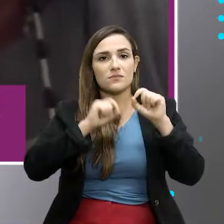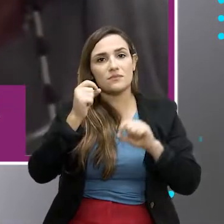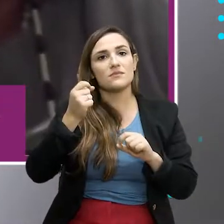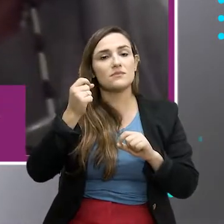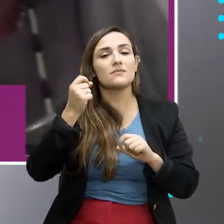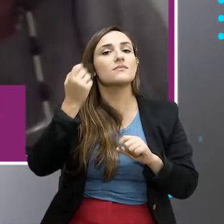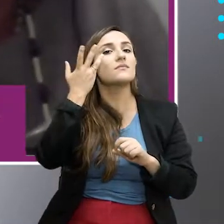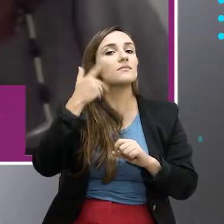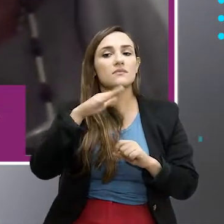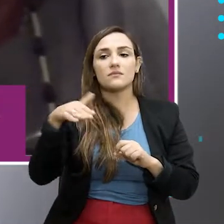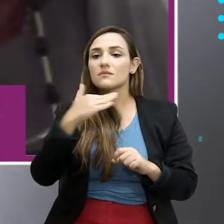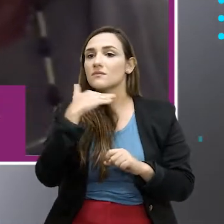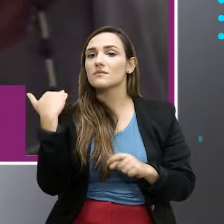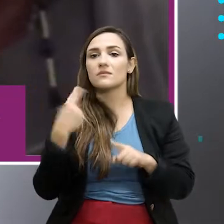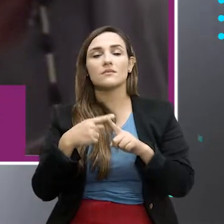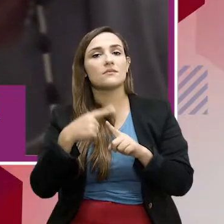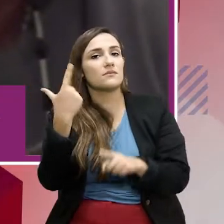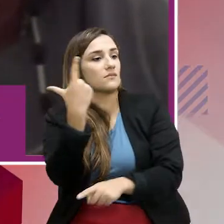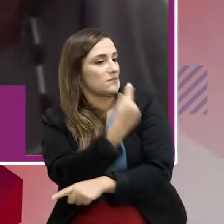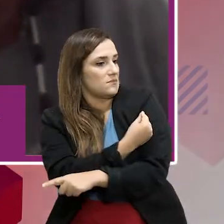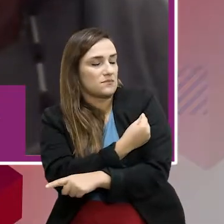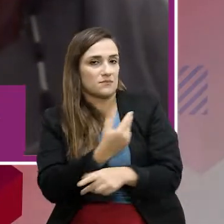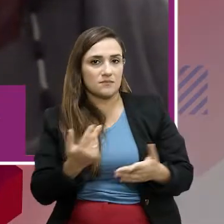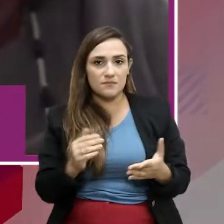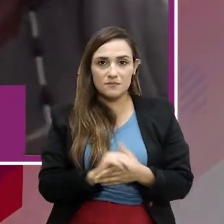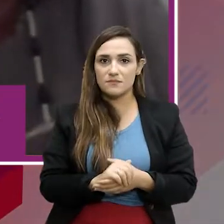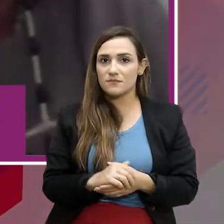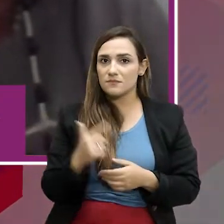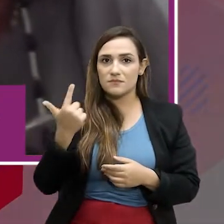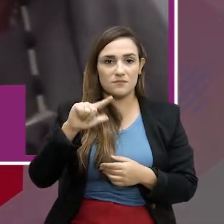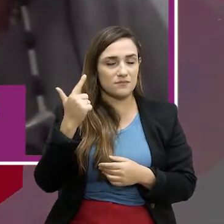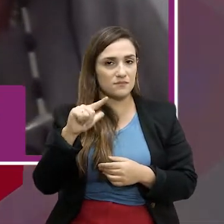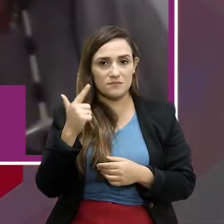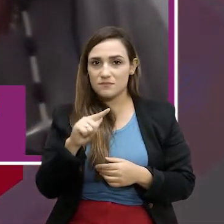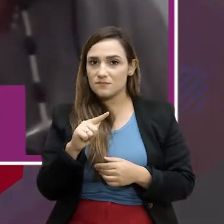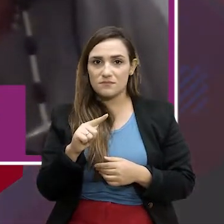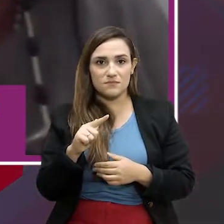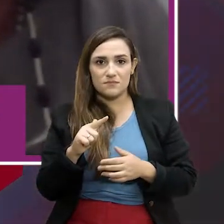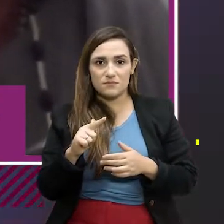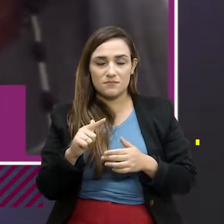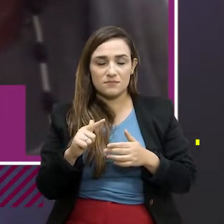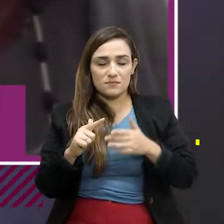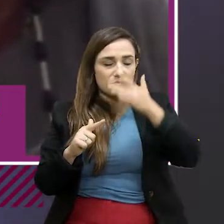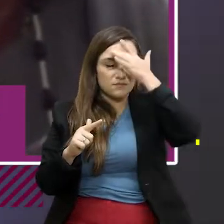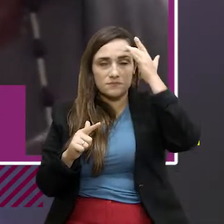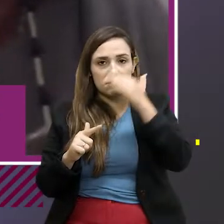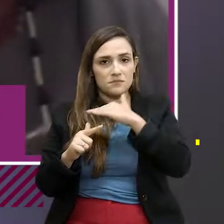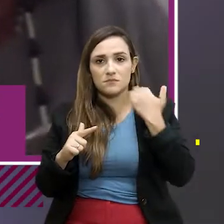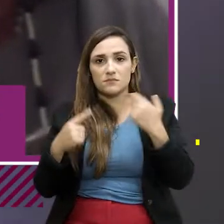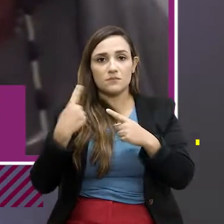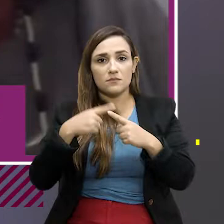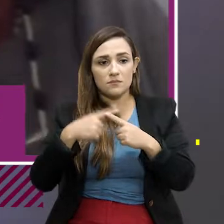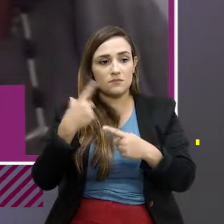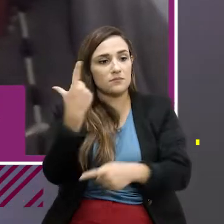relatado confiável de criança que morreu tomando vacina, a gente não tem caso